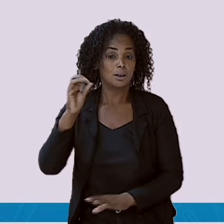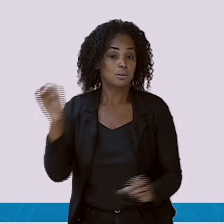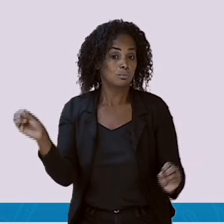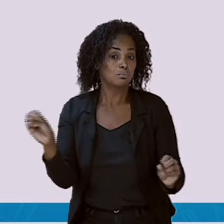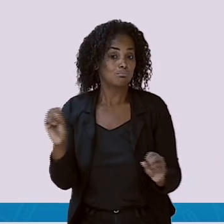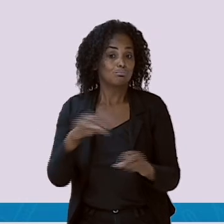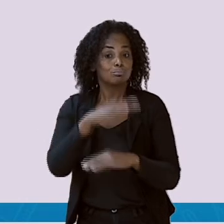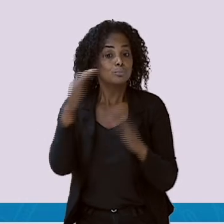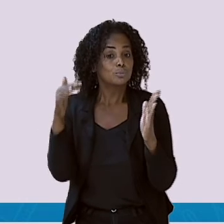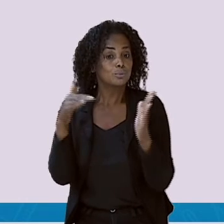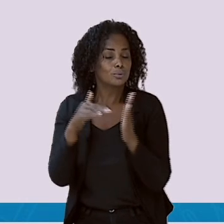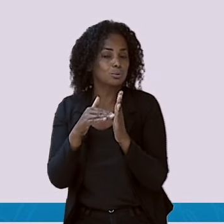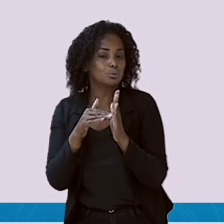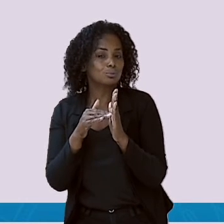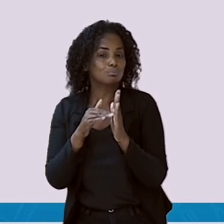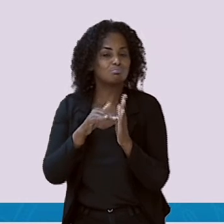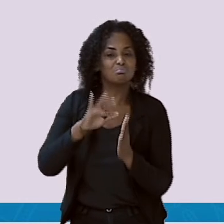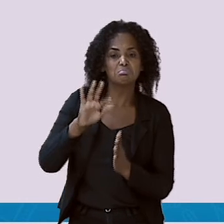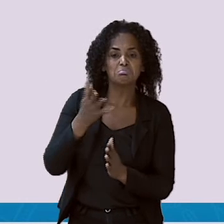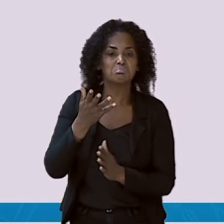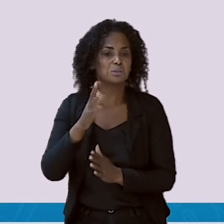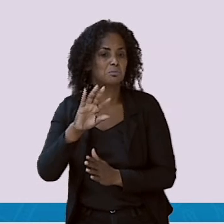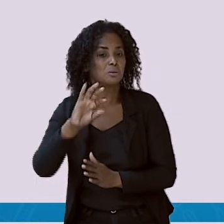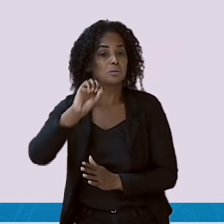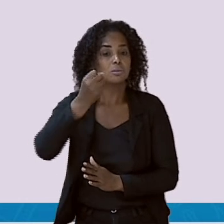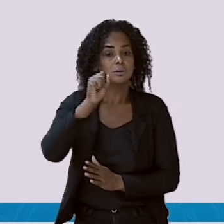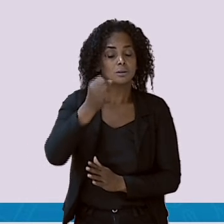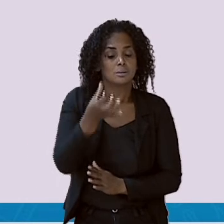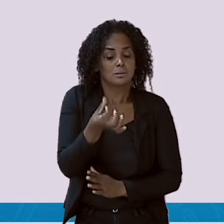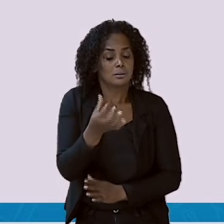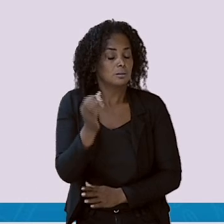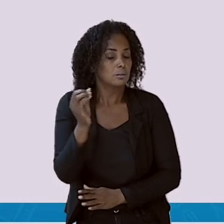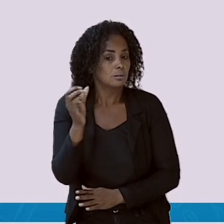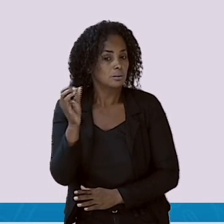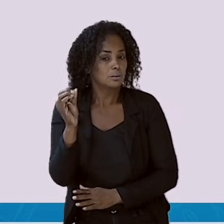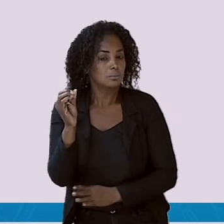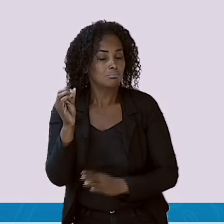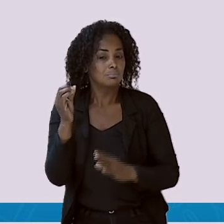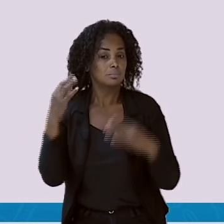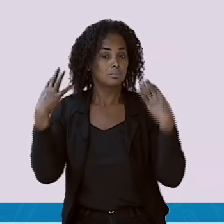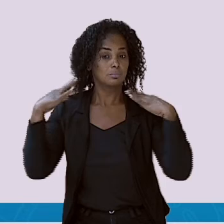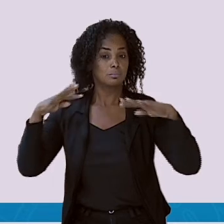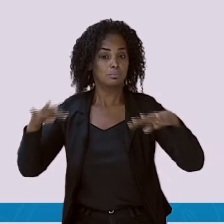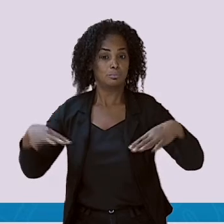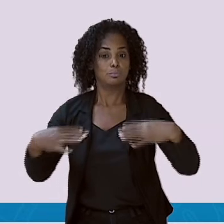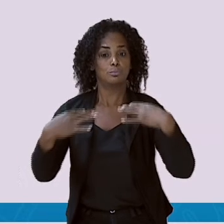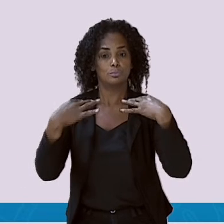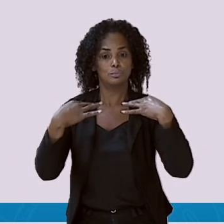Ficando assim mais ou menos 8.600 telespectadores.